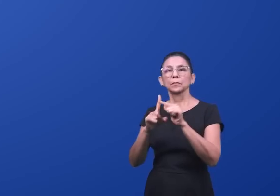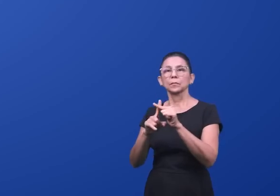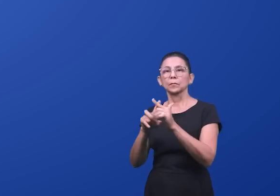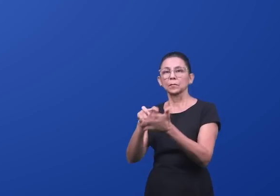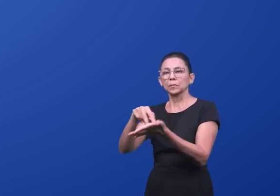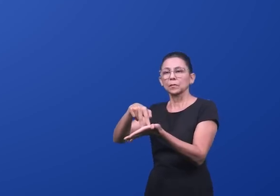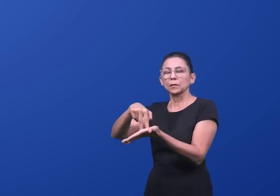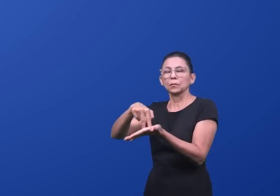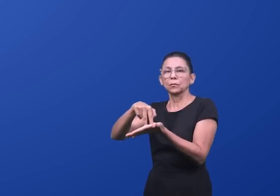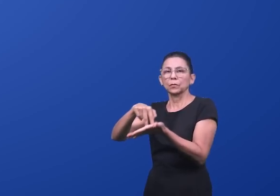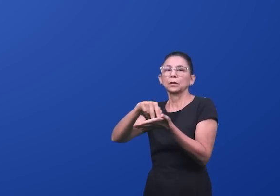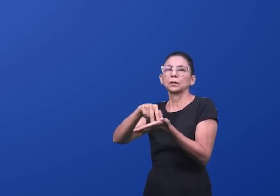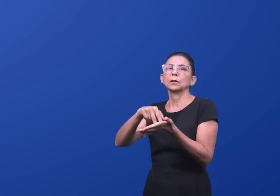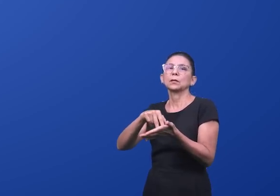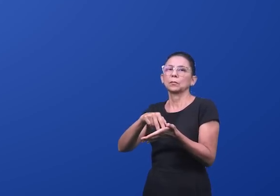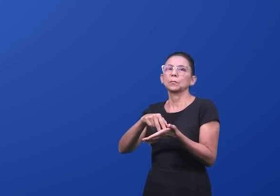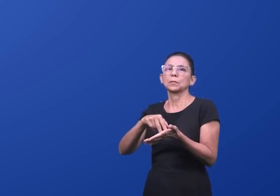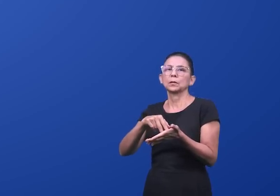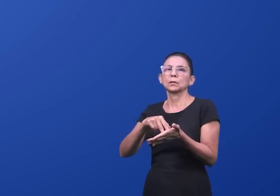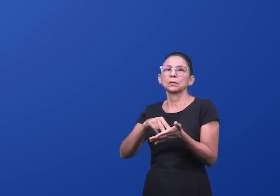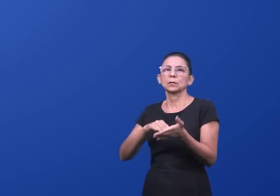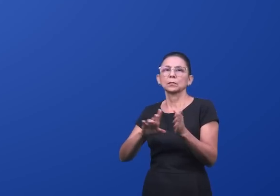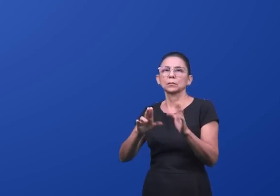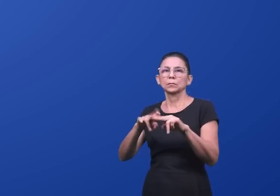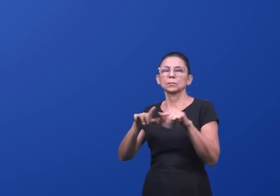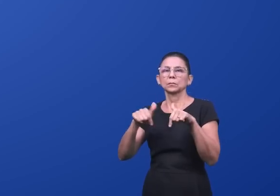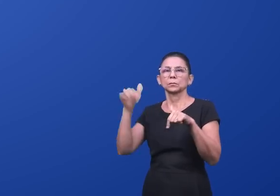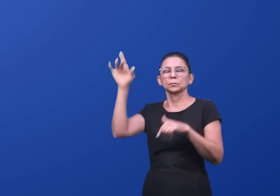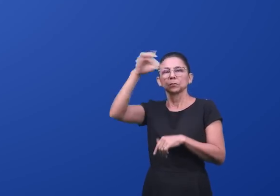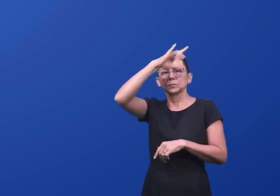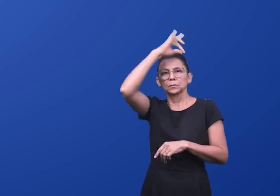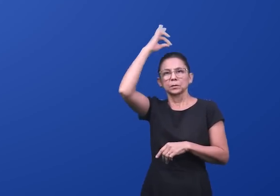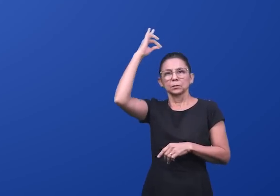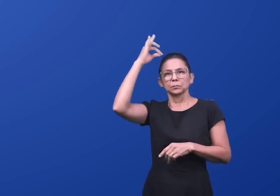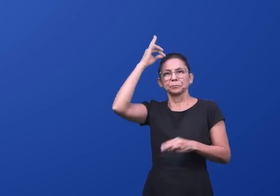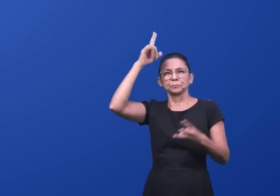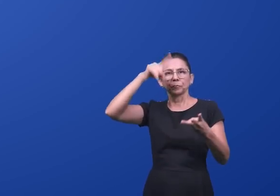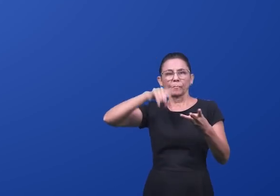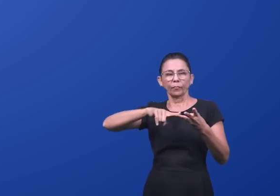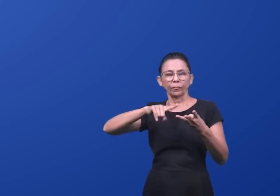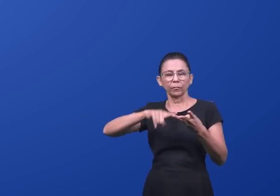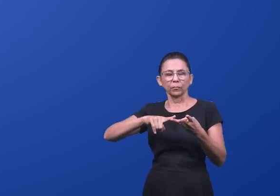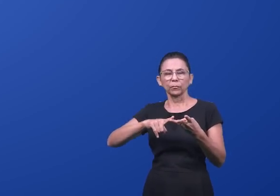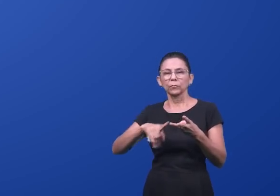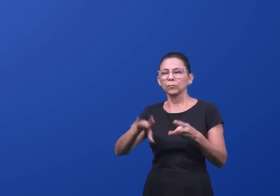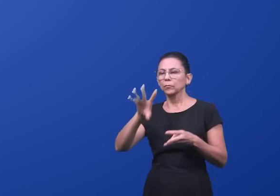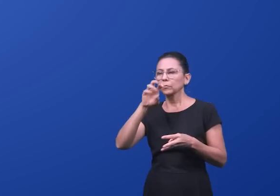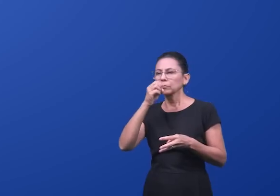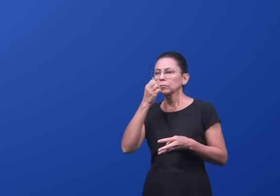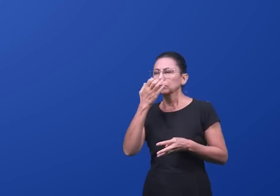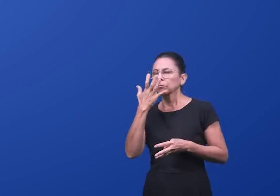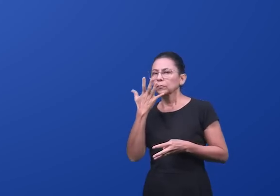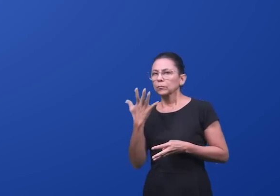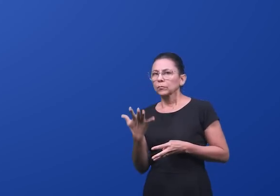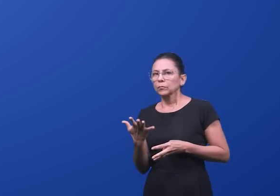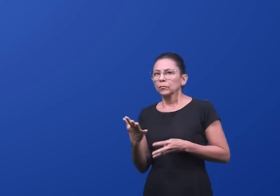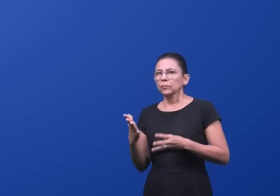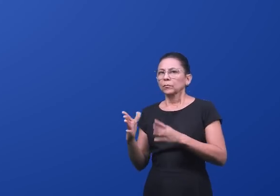é sustentada pela operação e pelos sinais do Espírito Santo na sua vida.